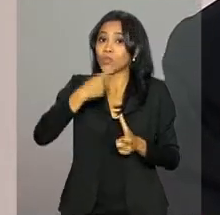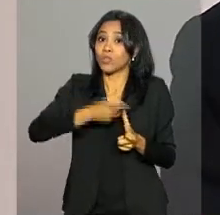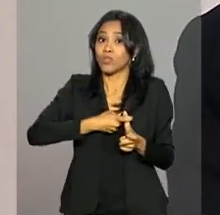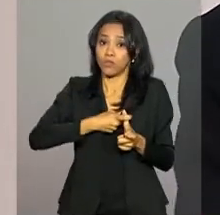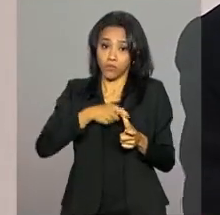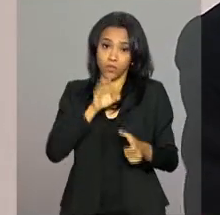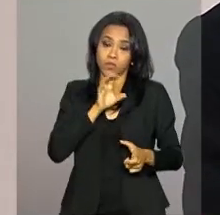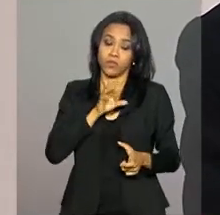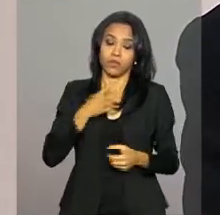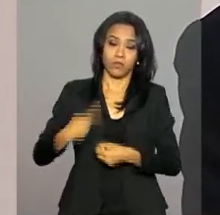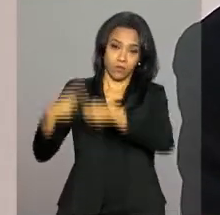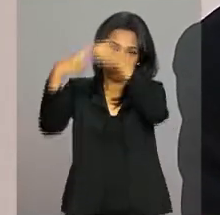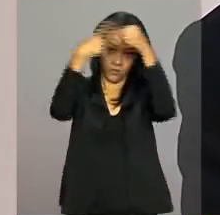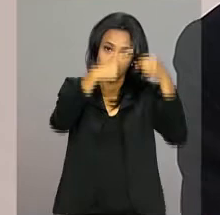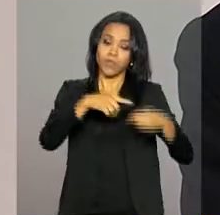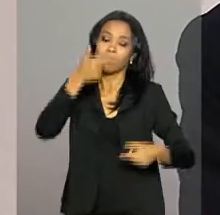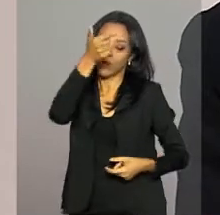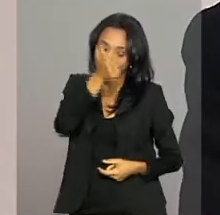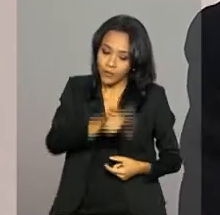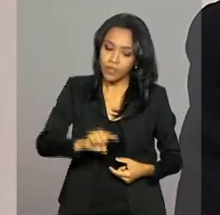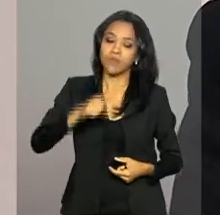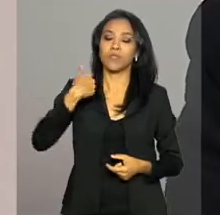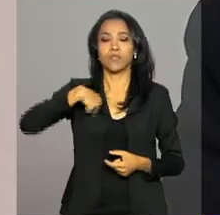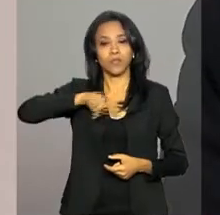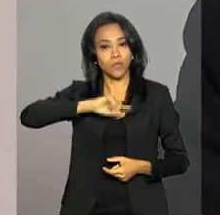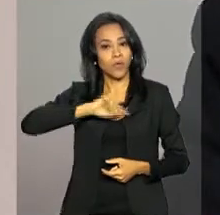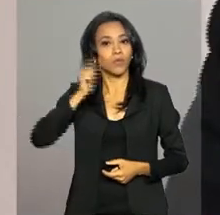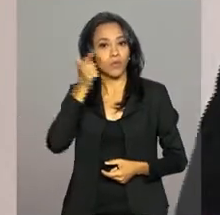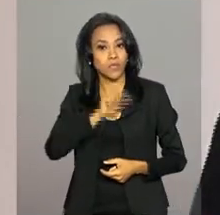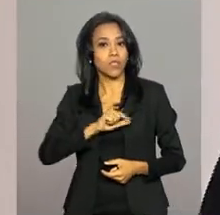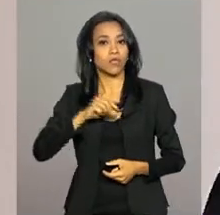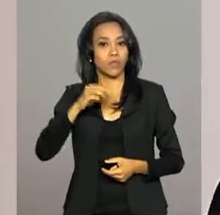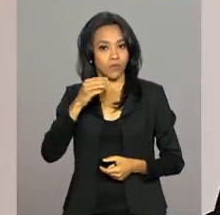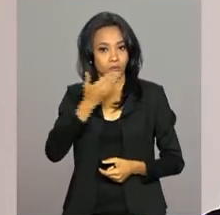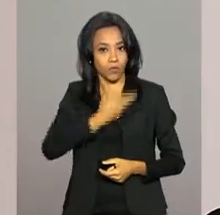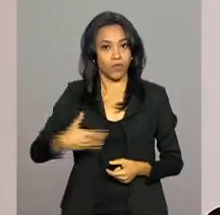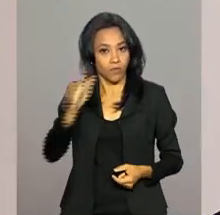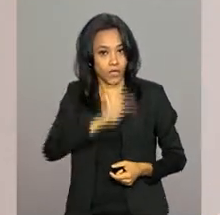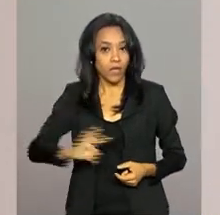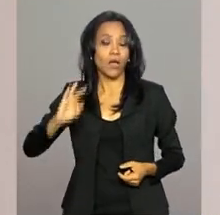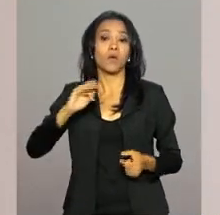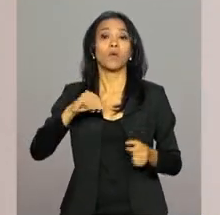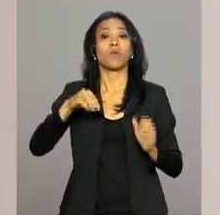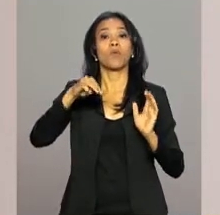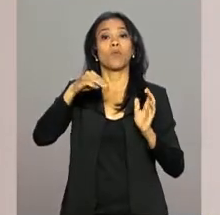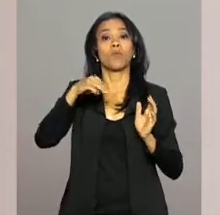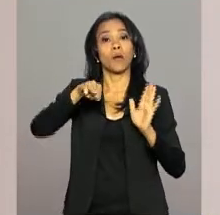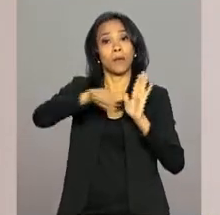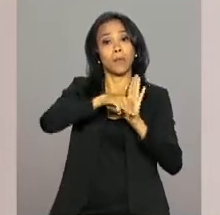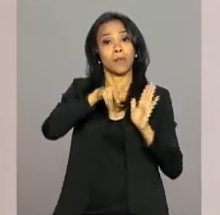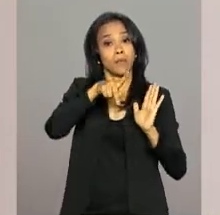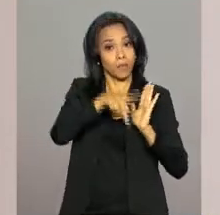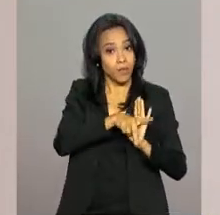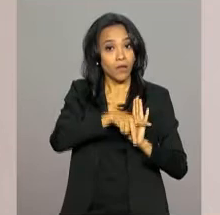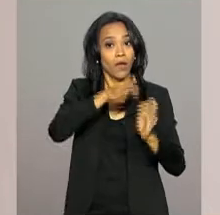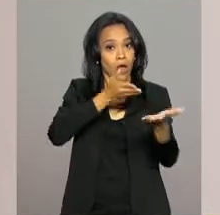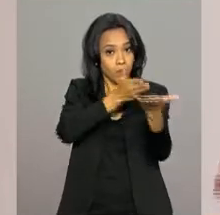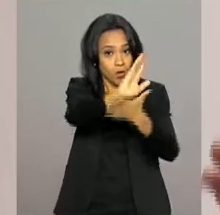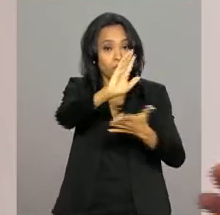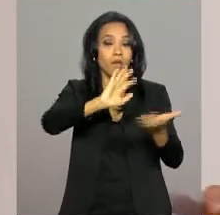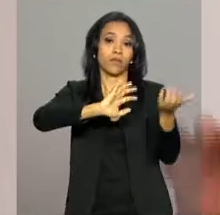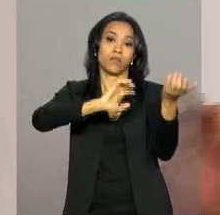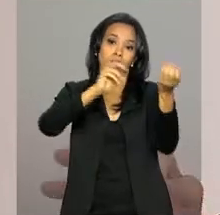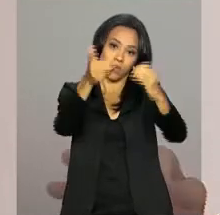conseguimos novamente por uma medida provisória depois aprovada pelo congresso é partilhar em